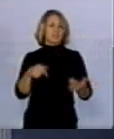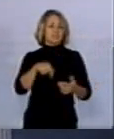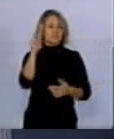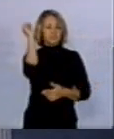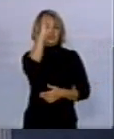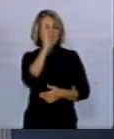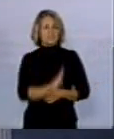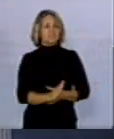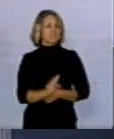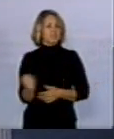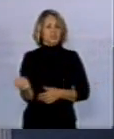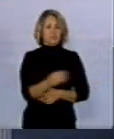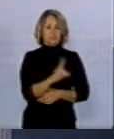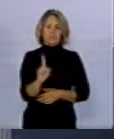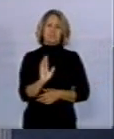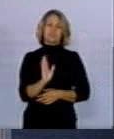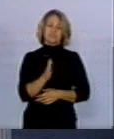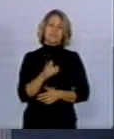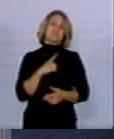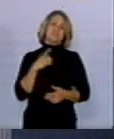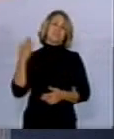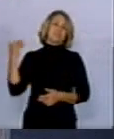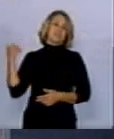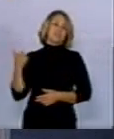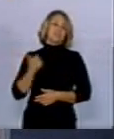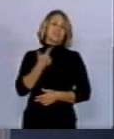novidade também, desde 1995 já existe.